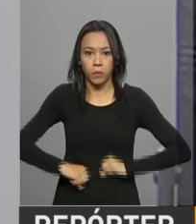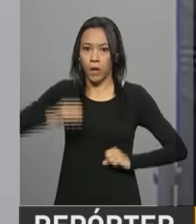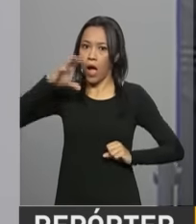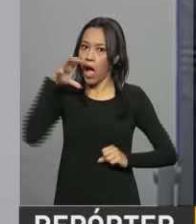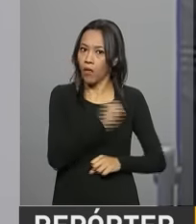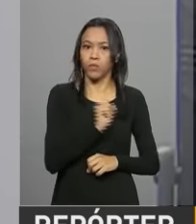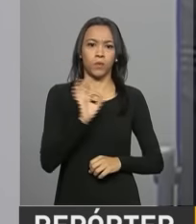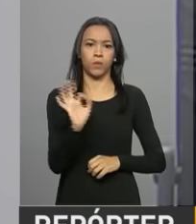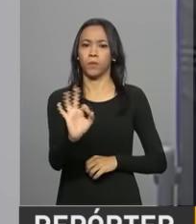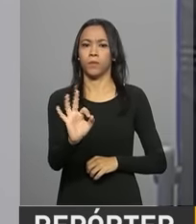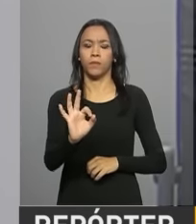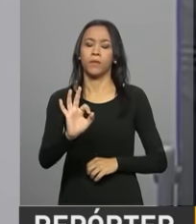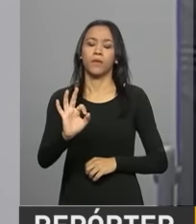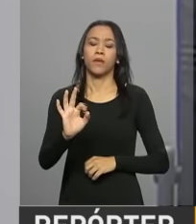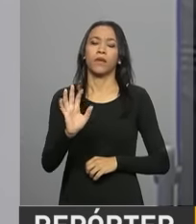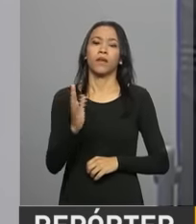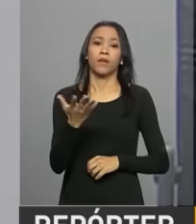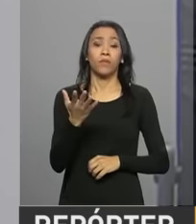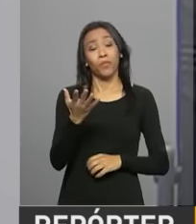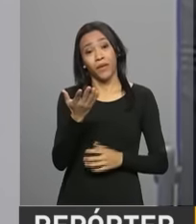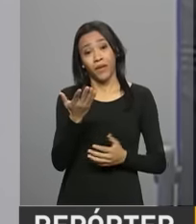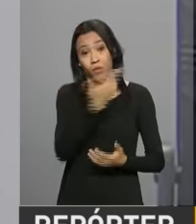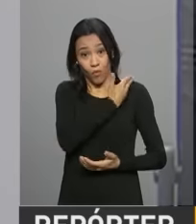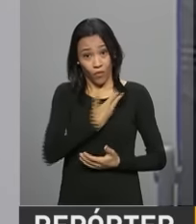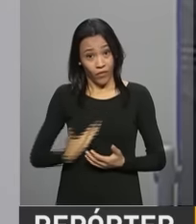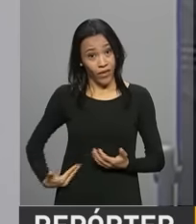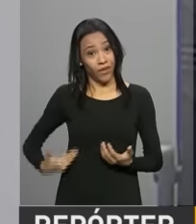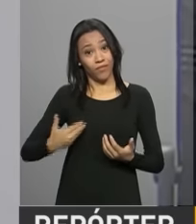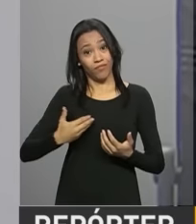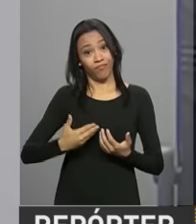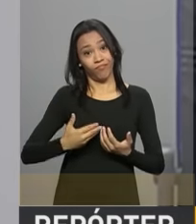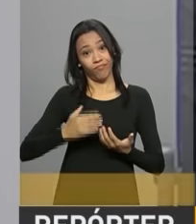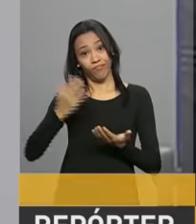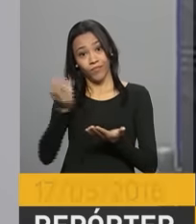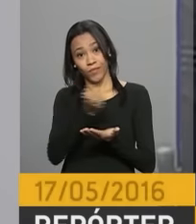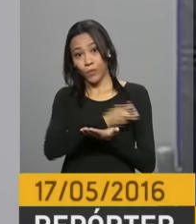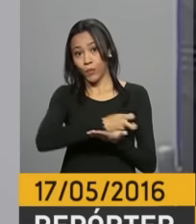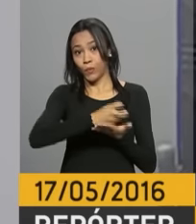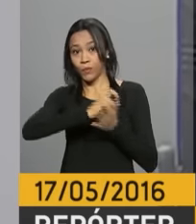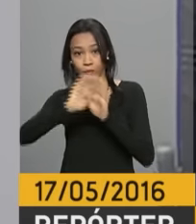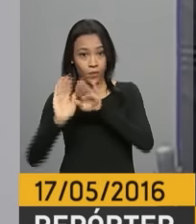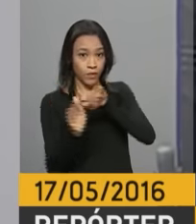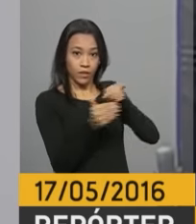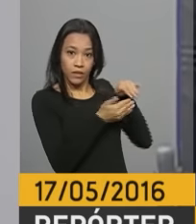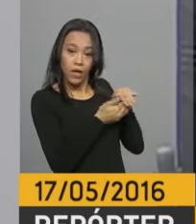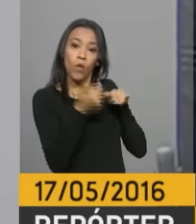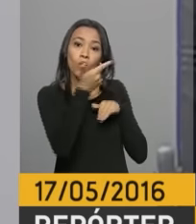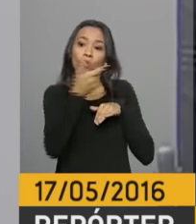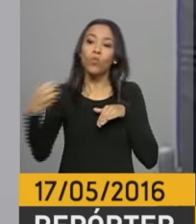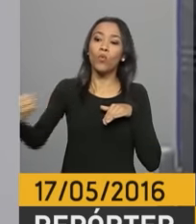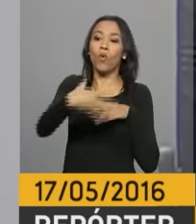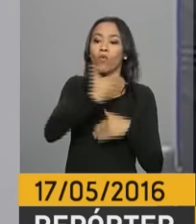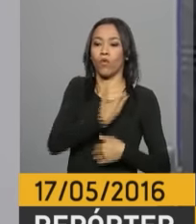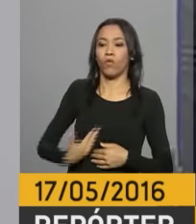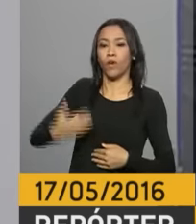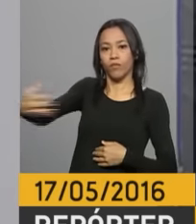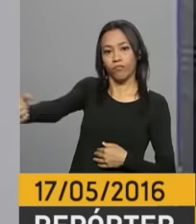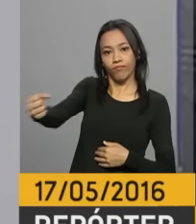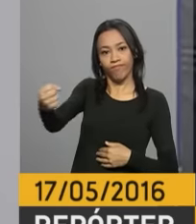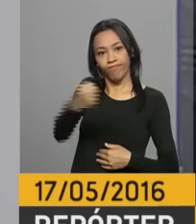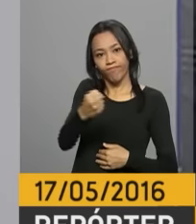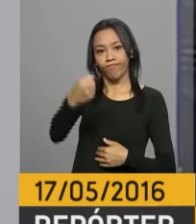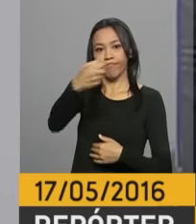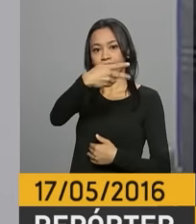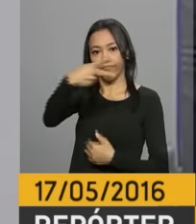mudança de governo, pela resolução desta